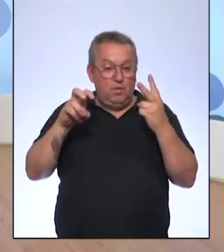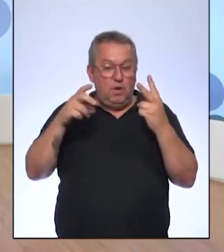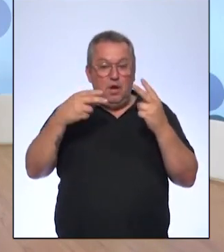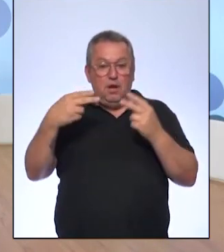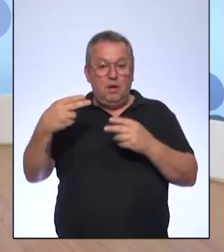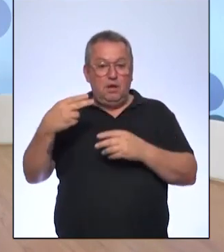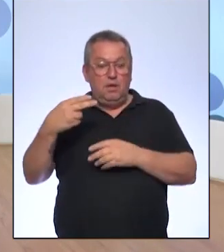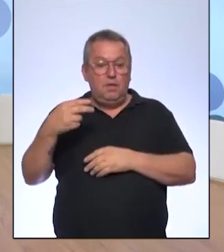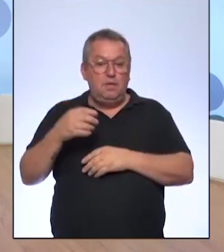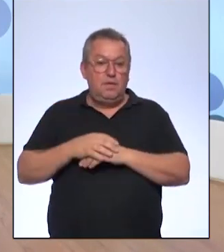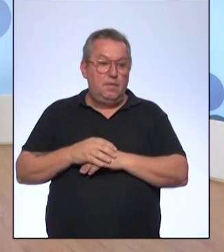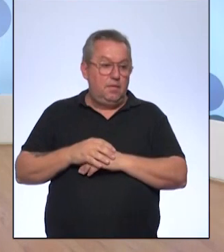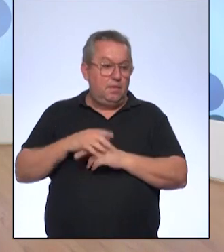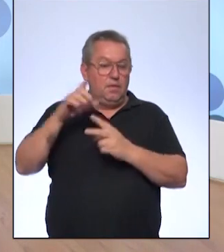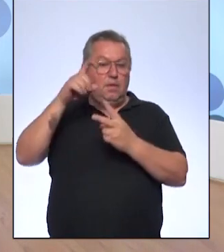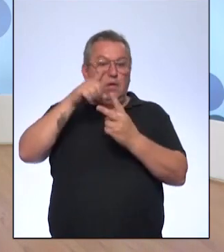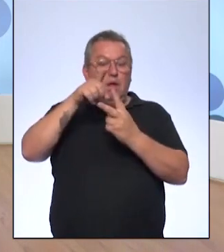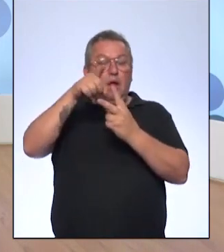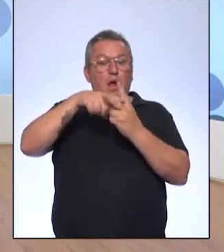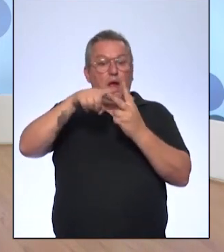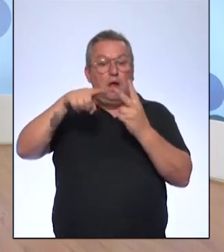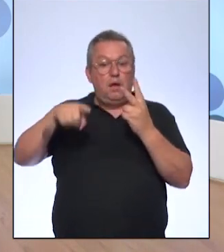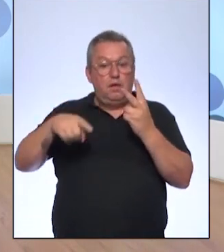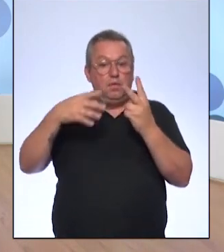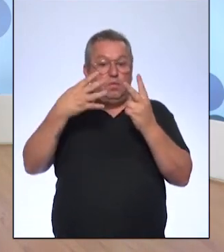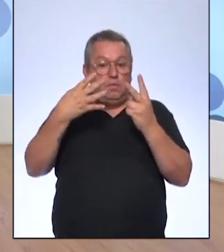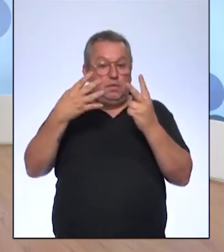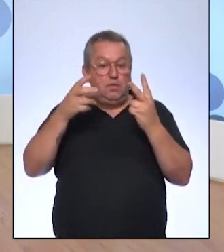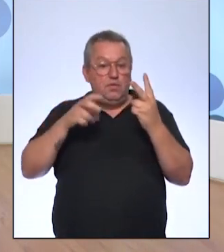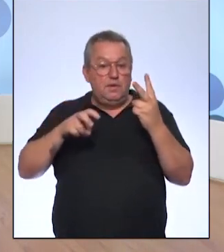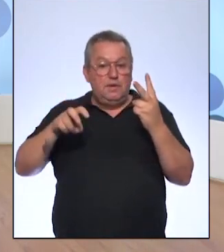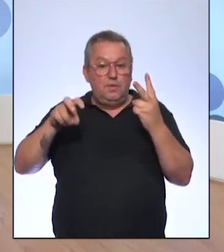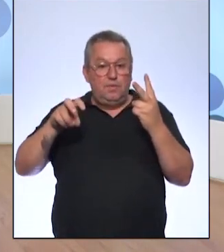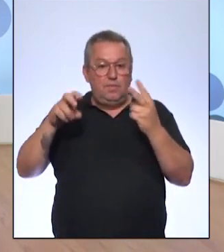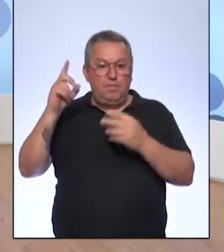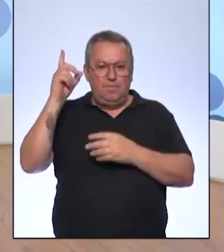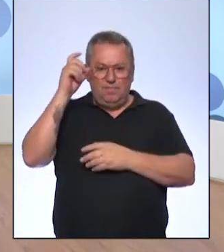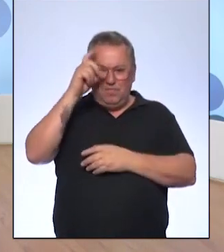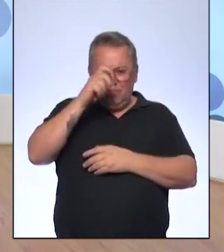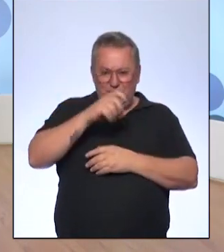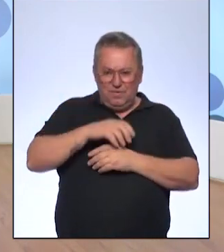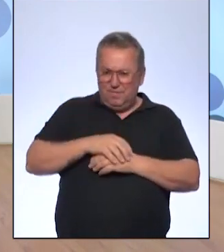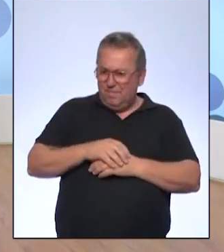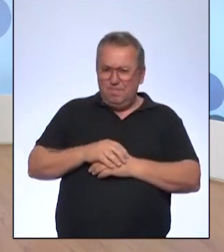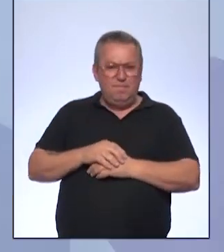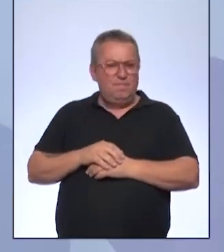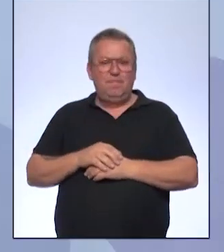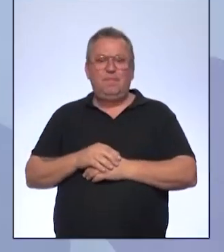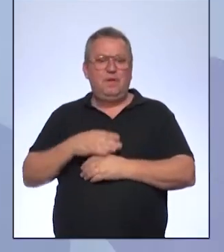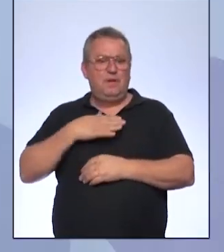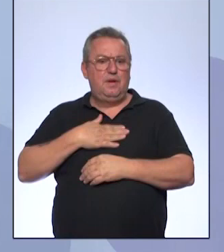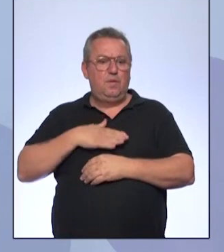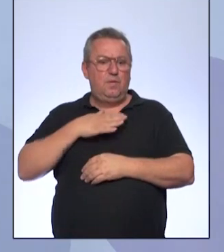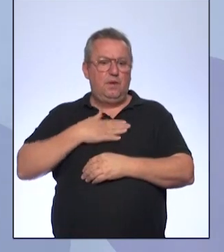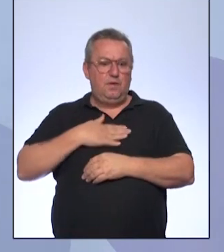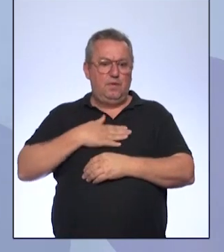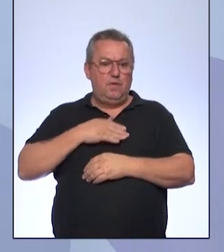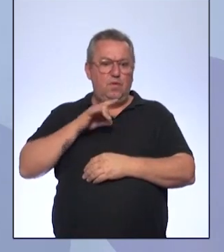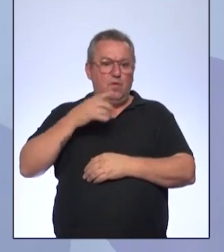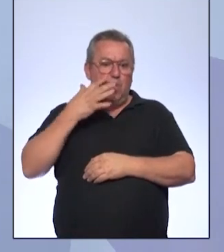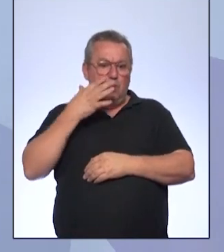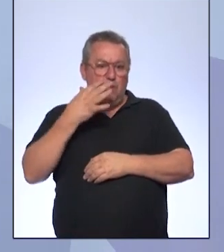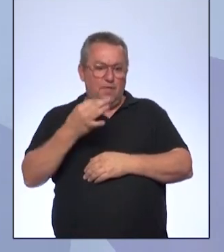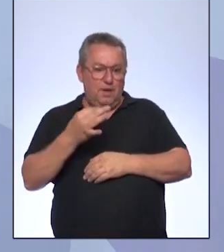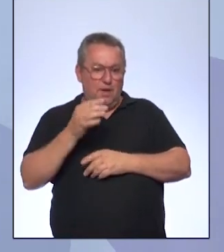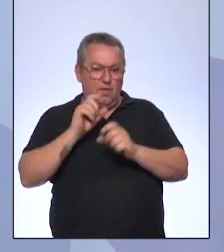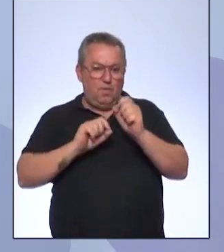igual a raiz quarta de 5. Difícil isso, Osmar? Não, esse é tranquilo, né? Só observar a